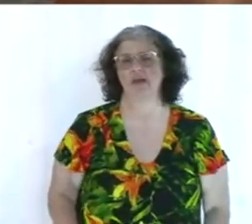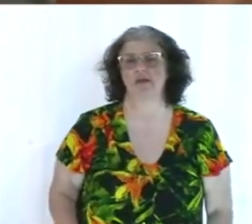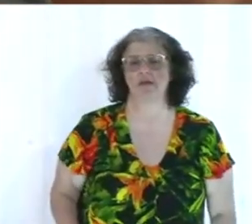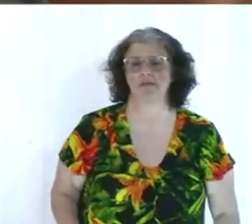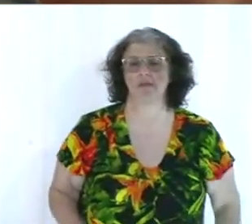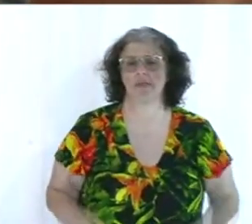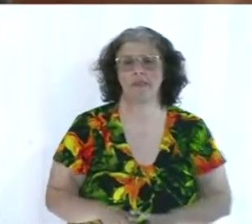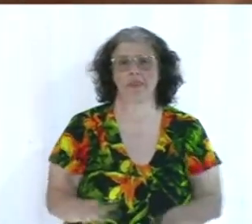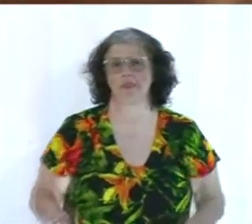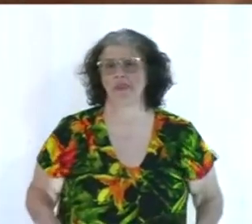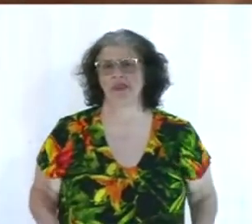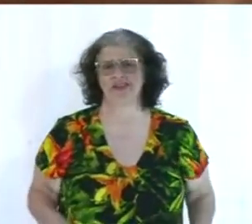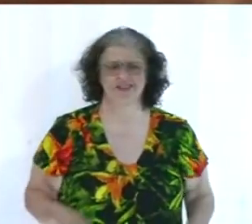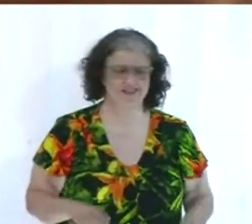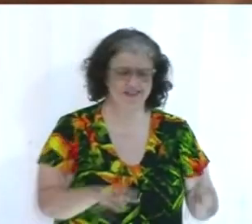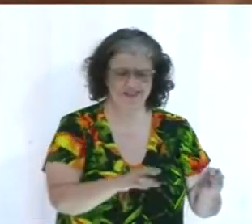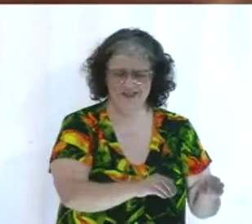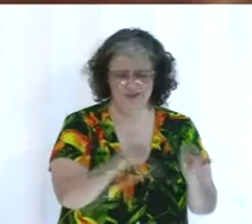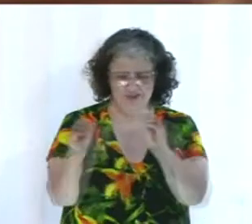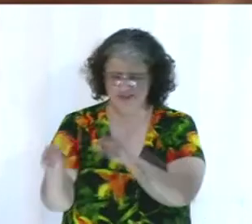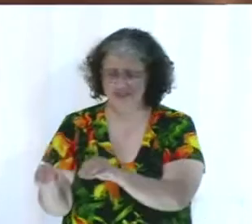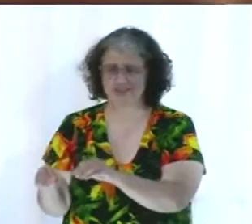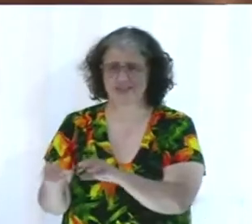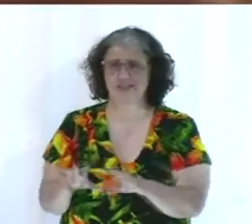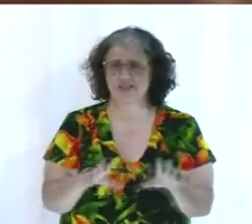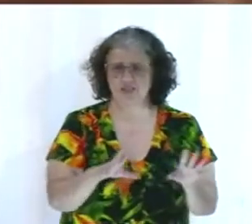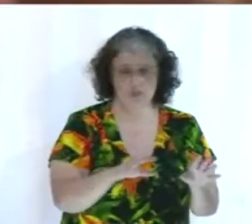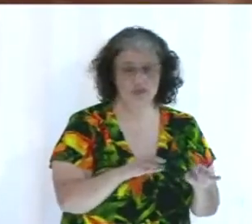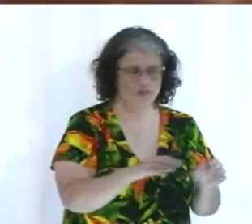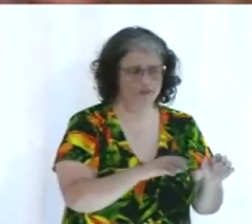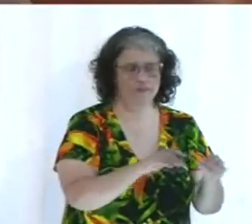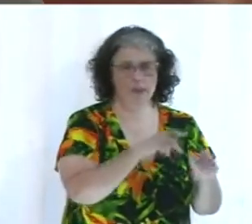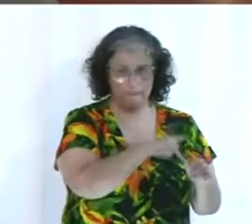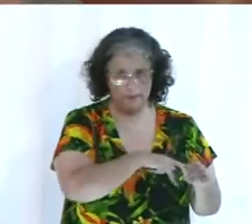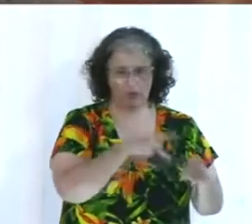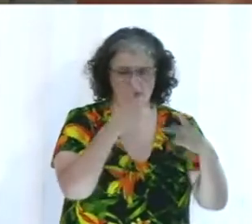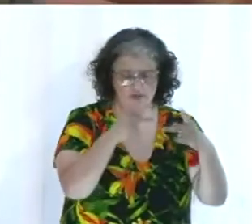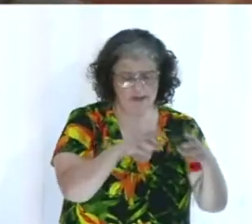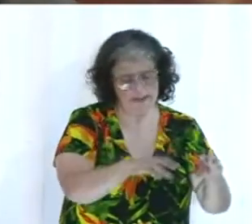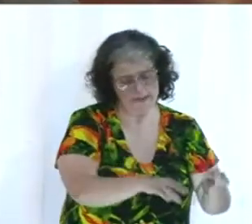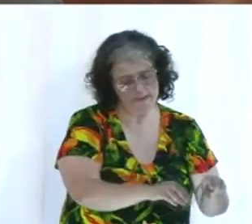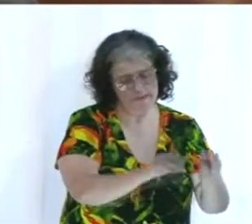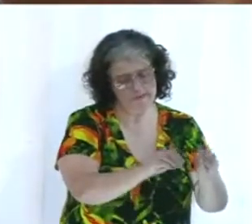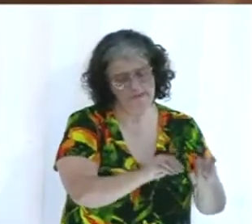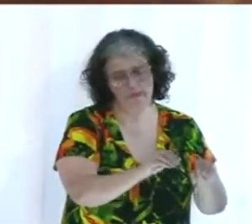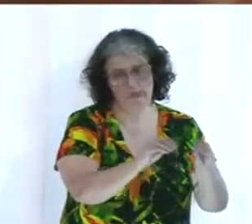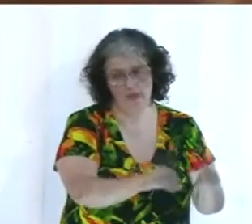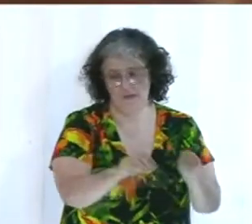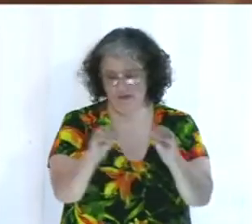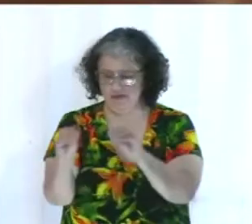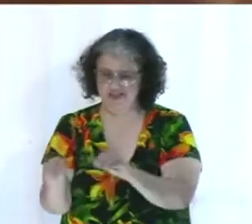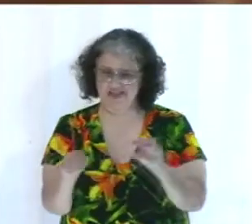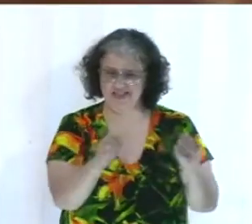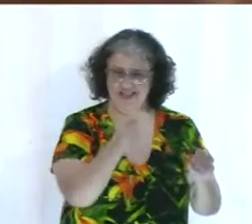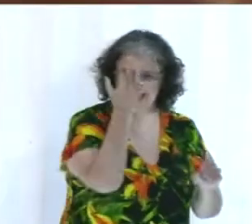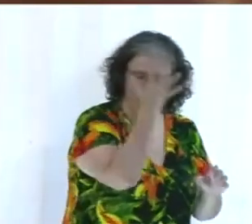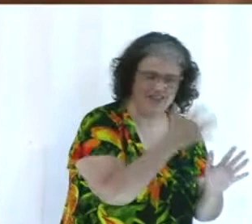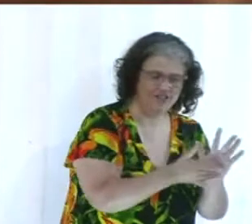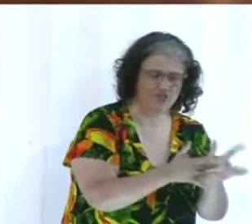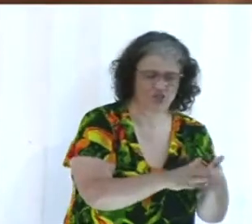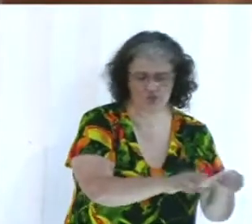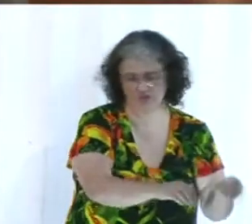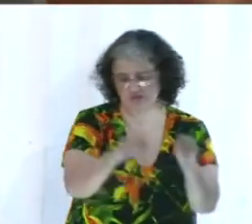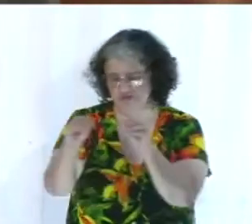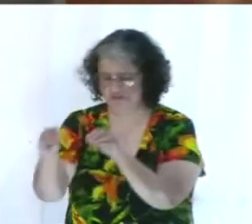não há outro evangelho. A ideia de outro aqui não é no sentido de outro semelhante, mas é outro diferente. E ele